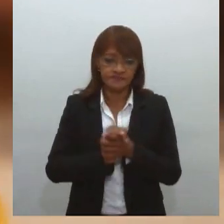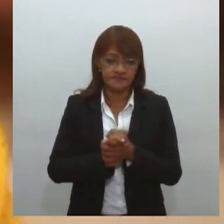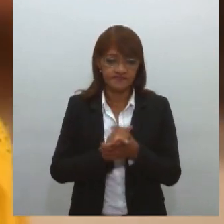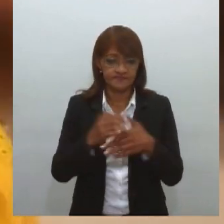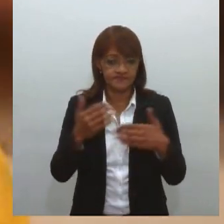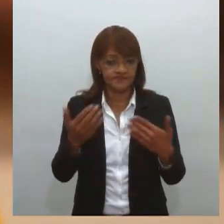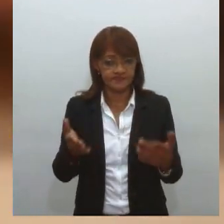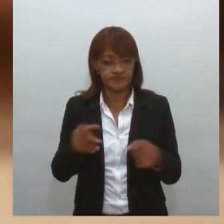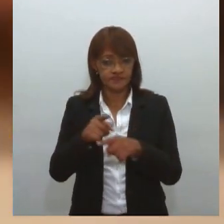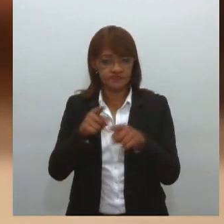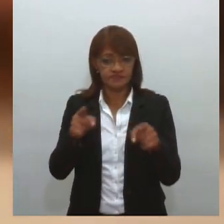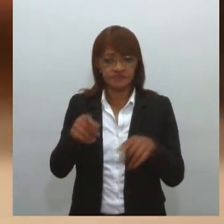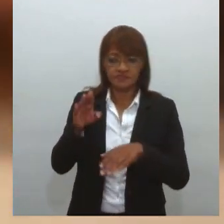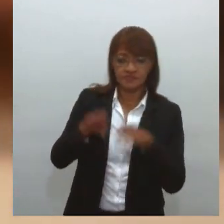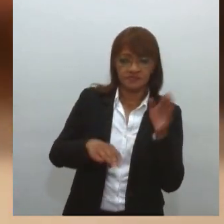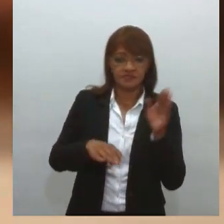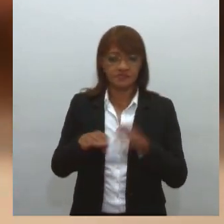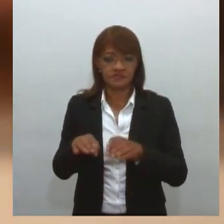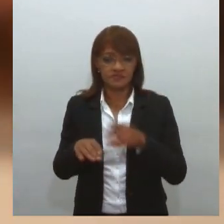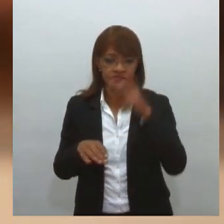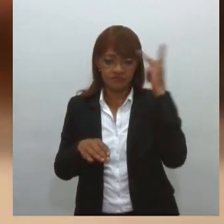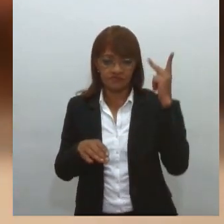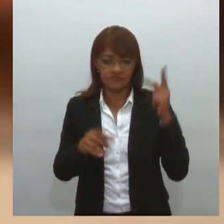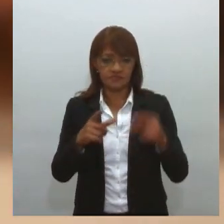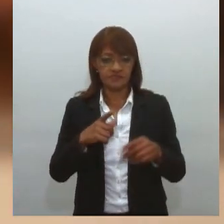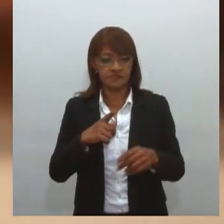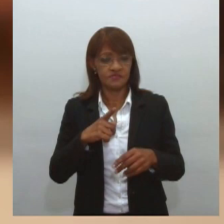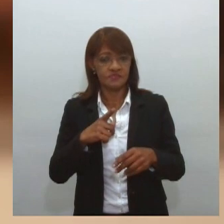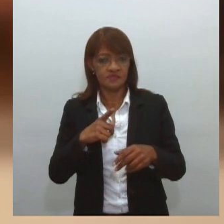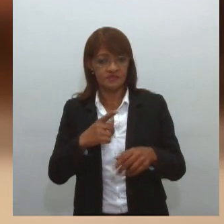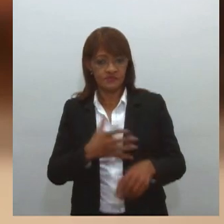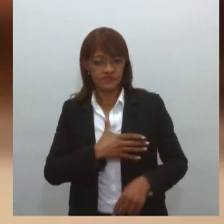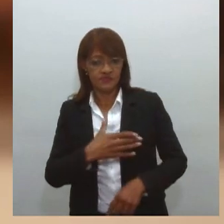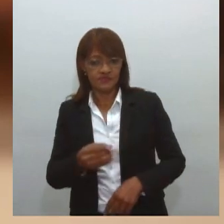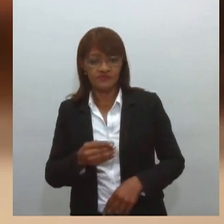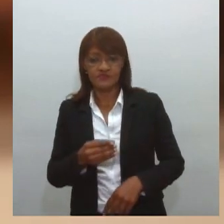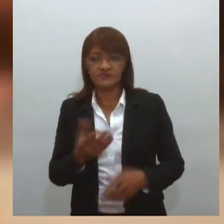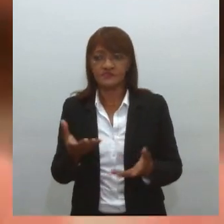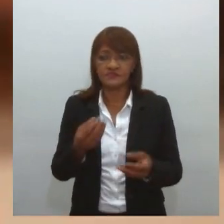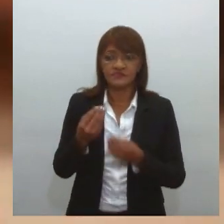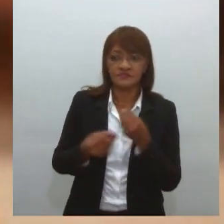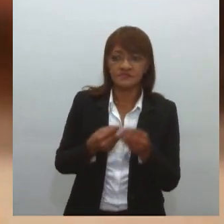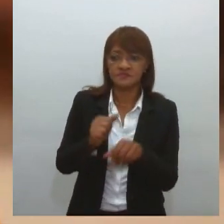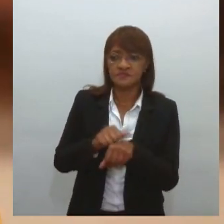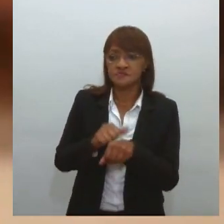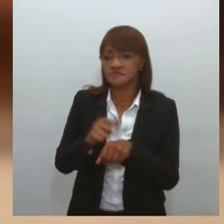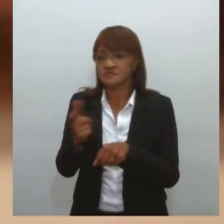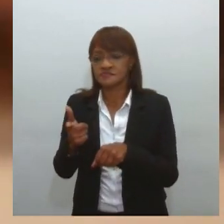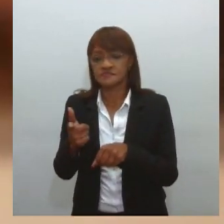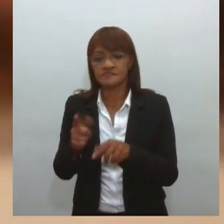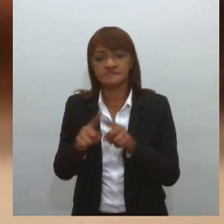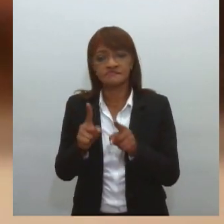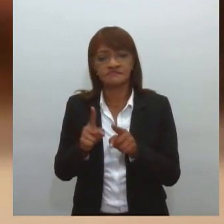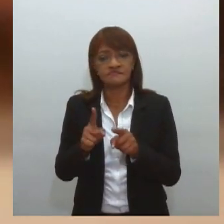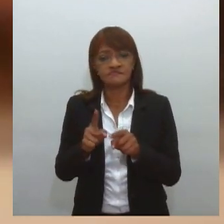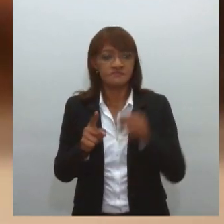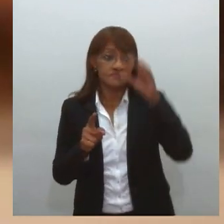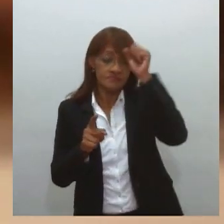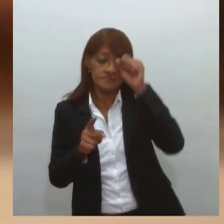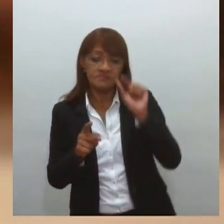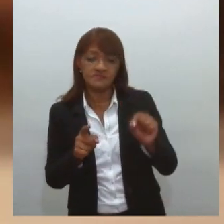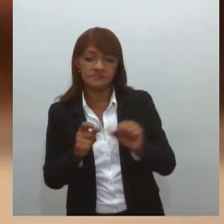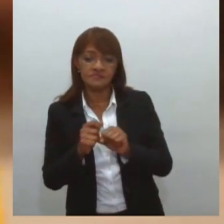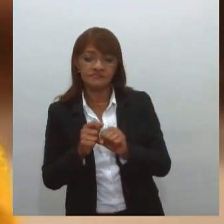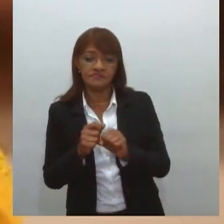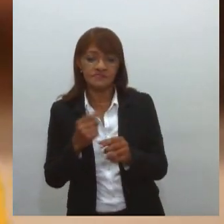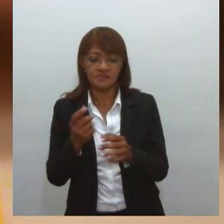que, às vezes, tem um filho deficiente, não pode sair para trabalhar, ela costura em casa. ela tem educação financeira para aprender a calcular